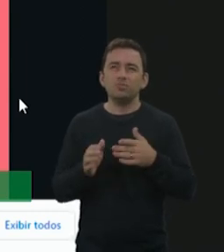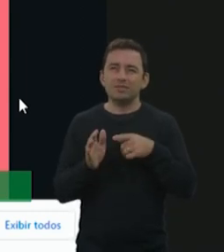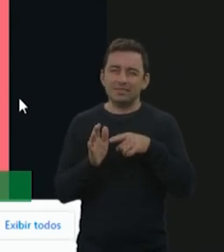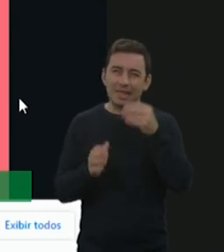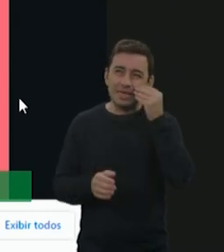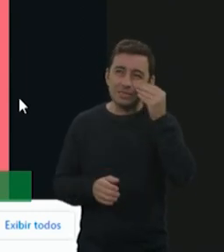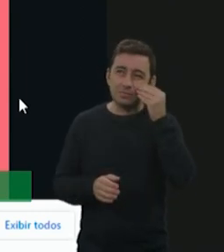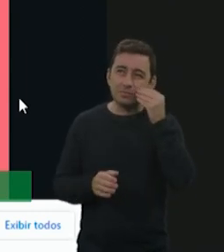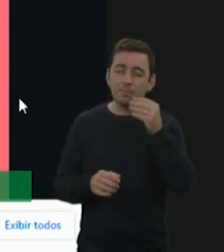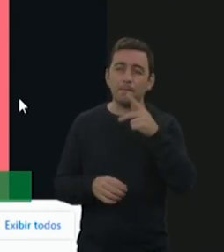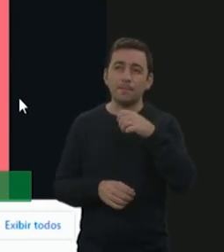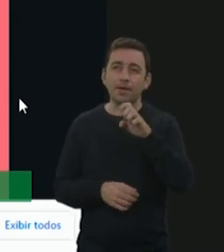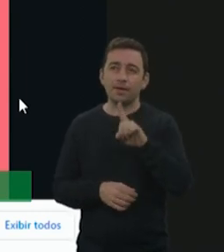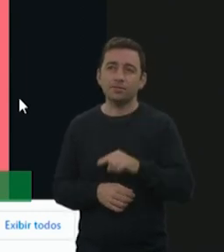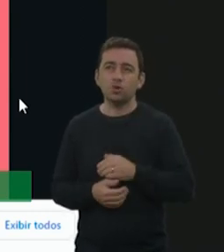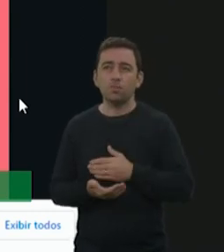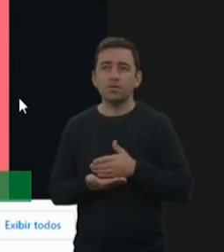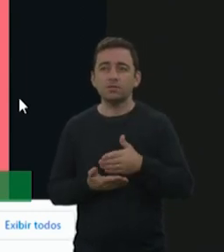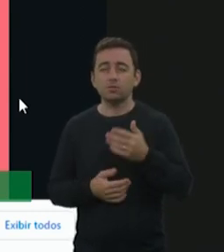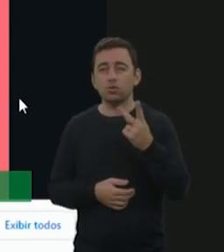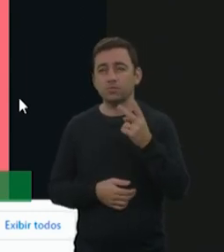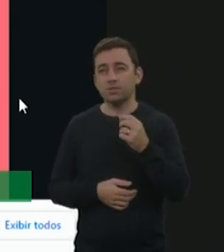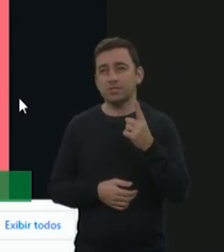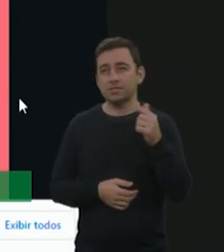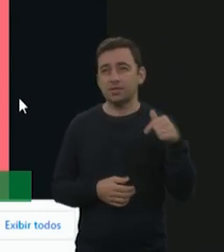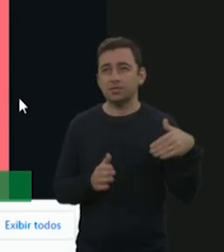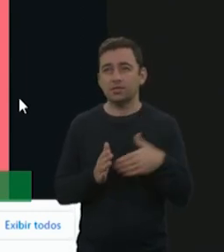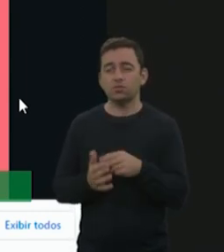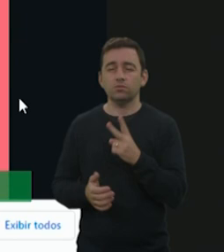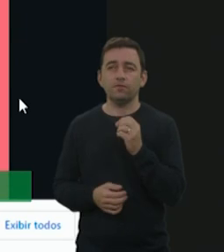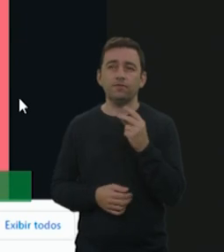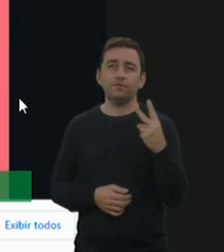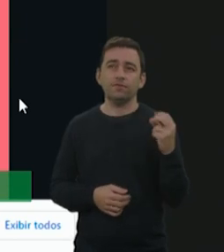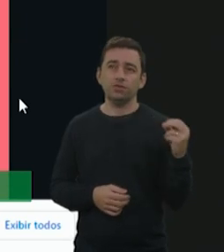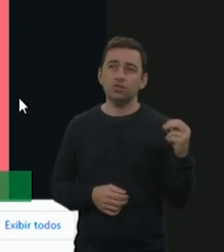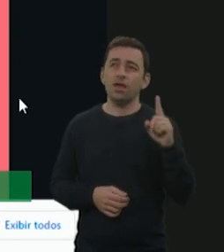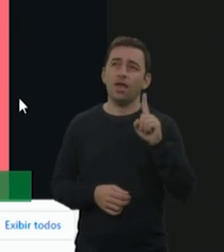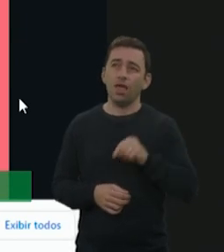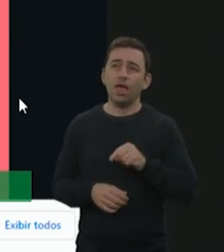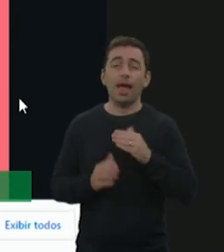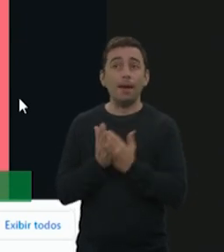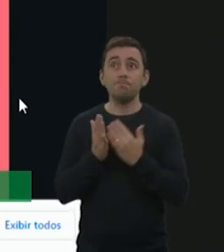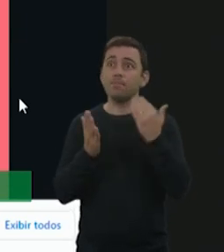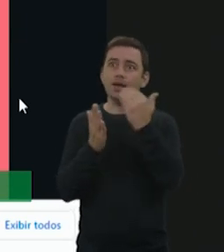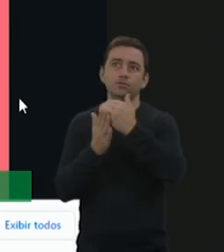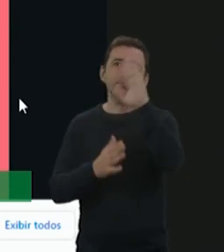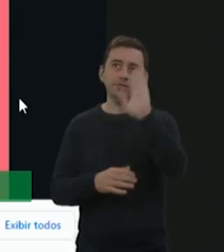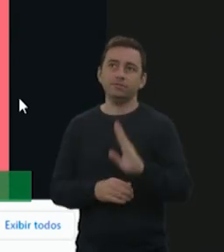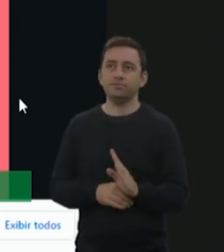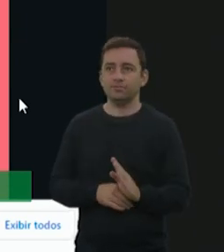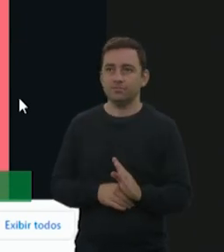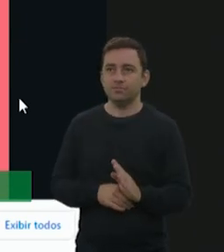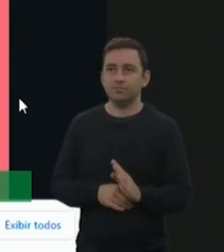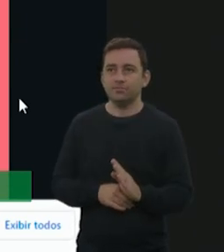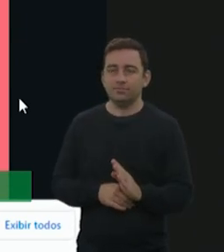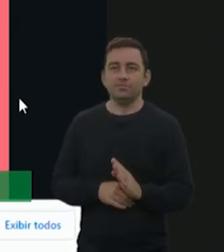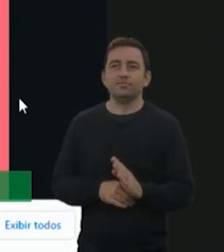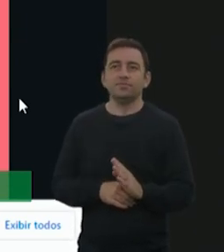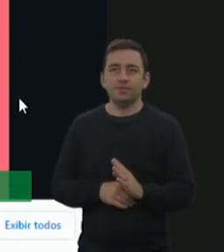Santa Catarina, desde 2017 até 2020, ela é acima da cobertura nacional. Tá? Então, nós temos